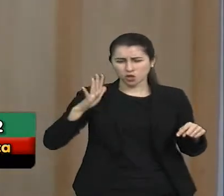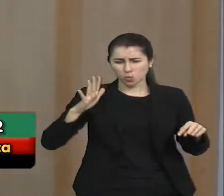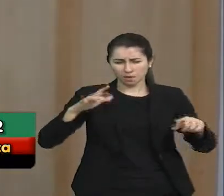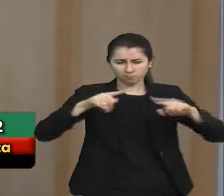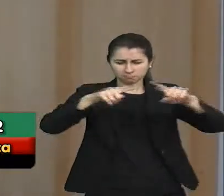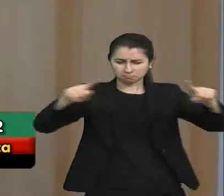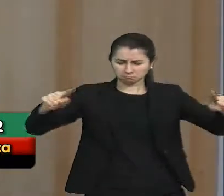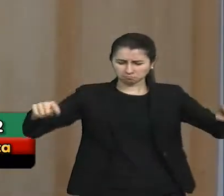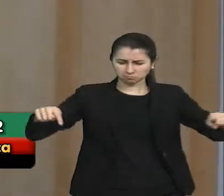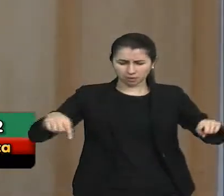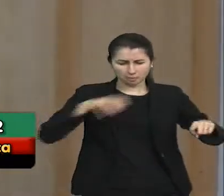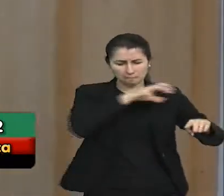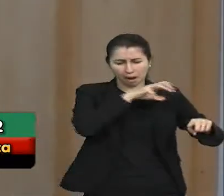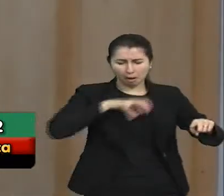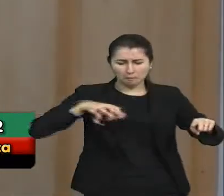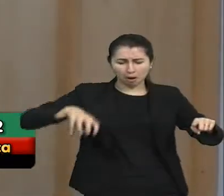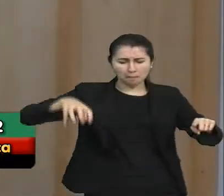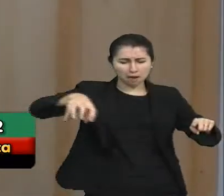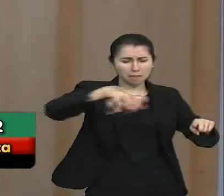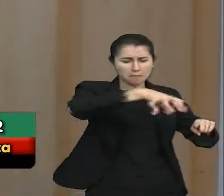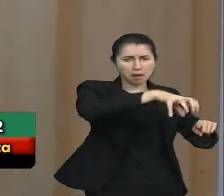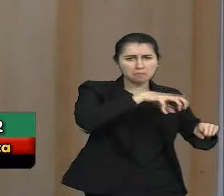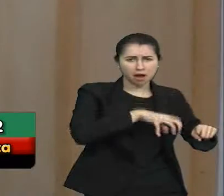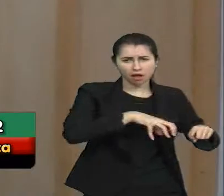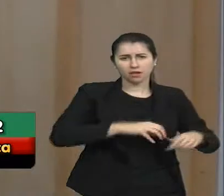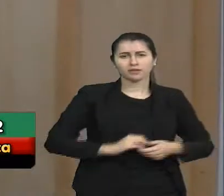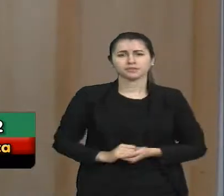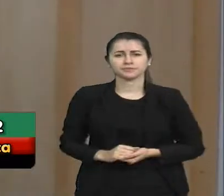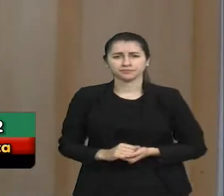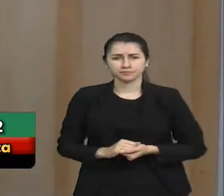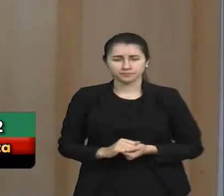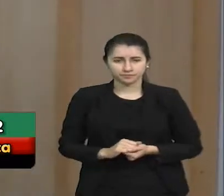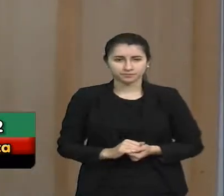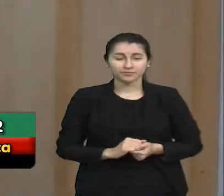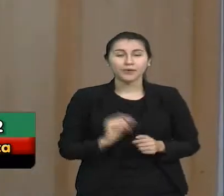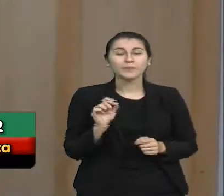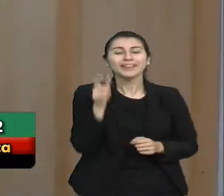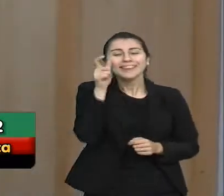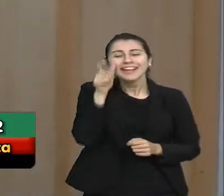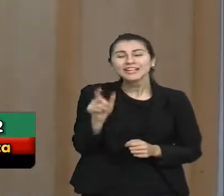extensão do bairro Santa Fé. E o que é